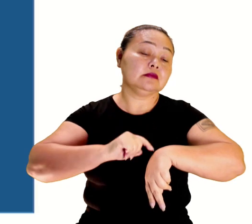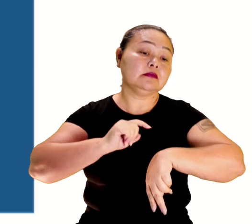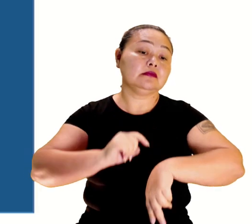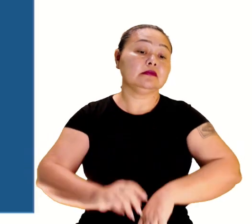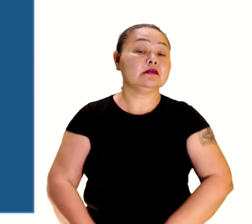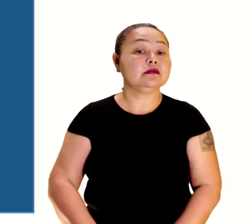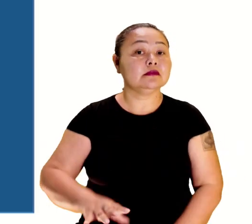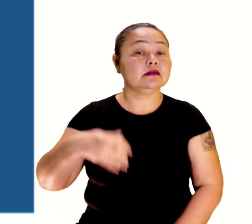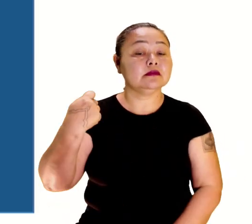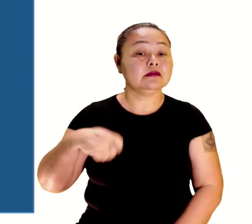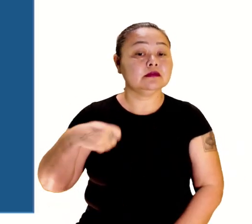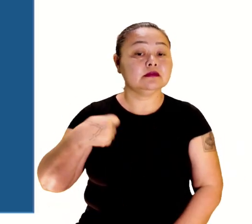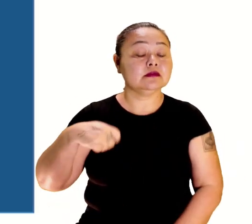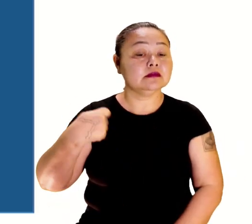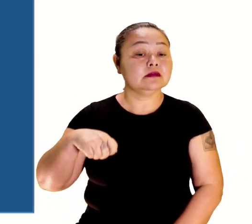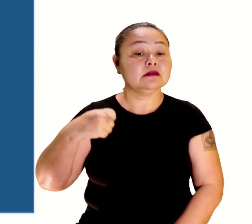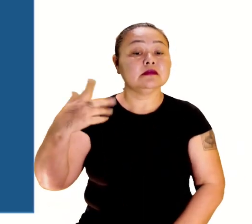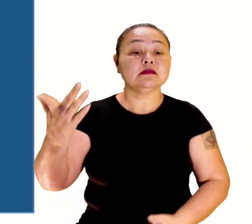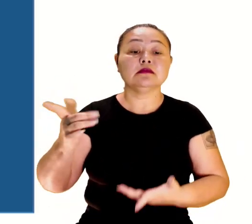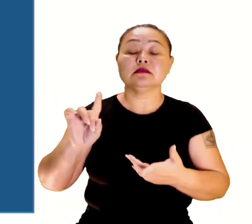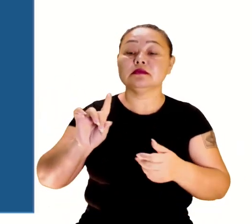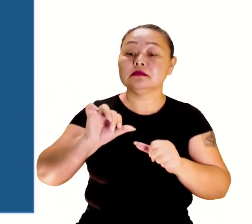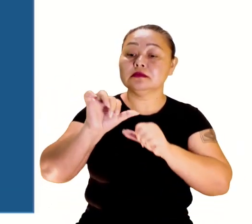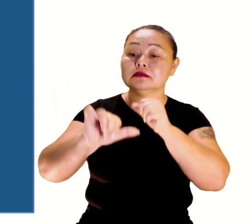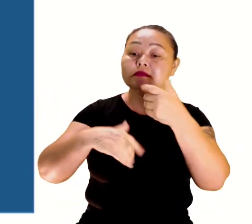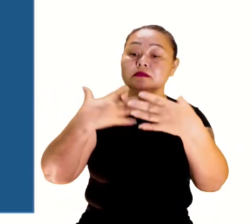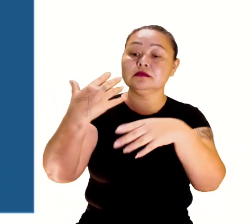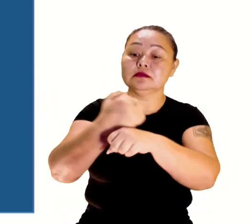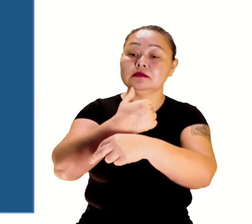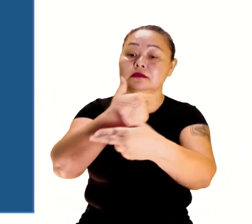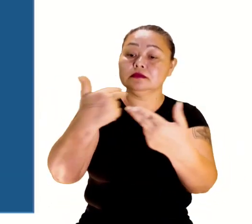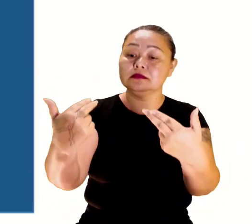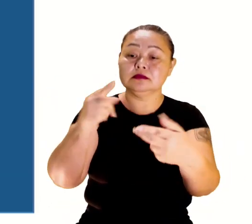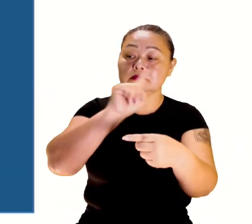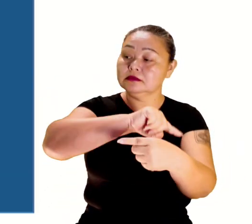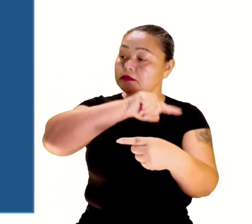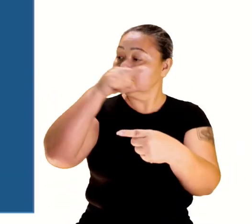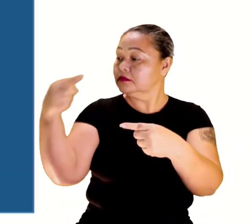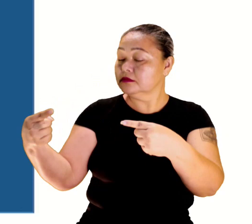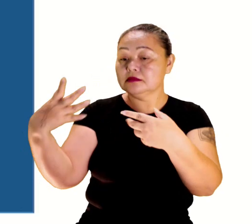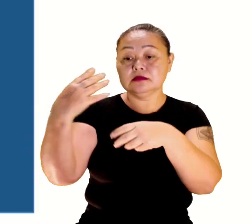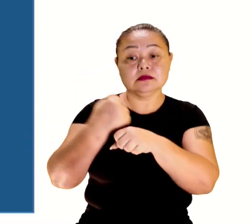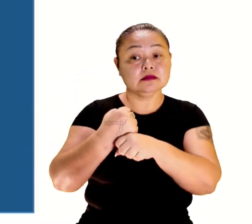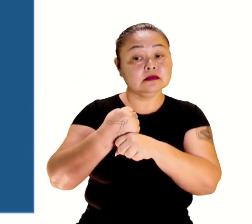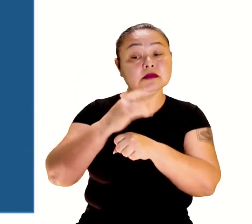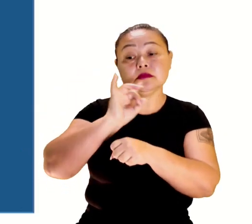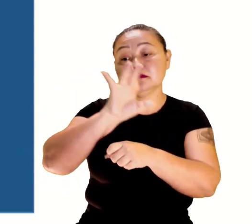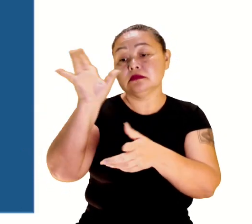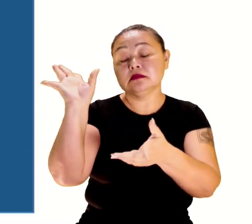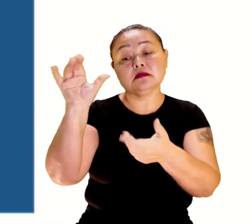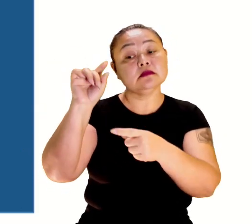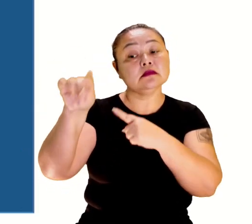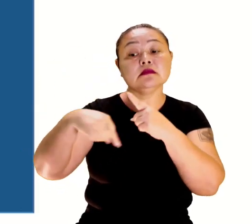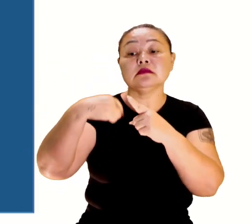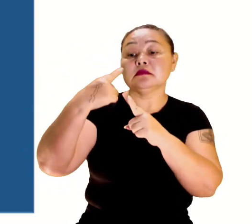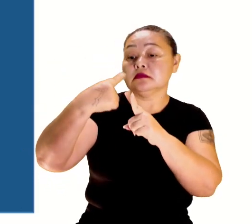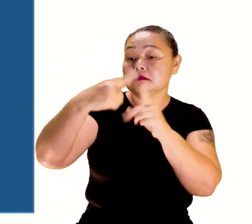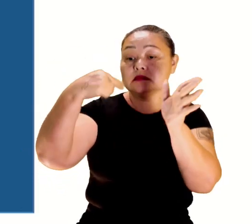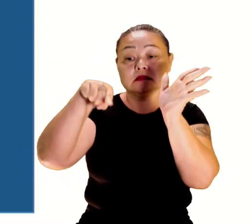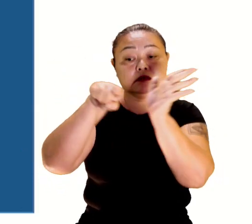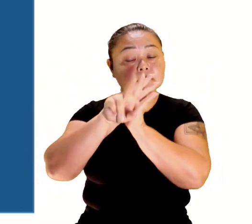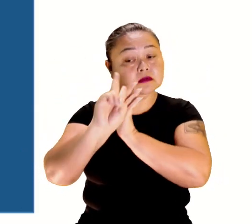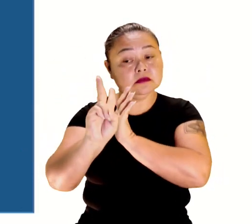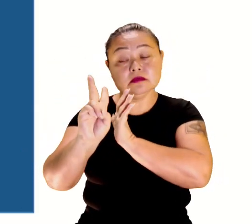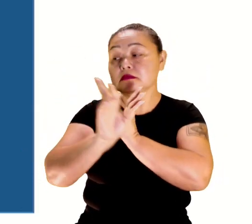A gente precisa, claro, que mudar a operação. Não é simplesmente mudar sinal, não é mudar sempre